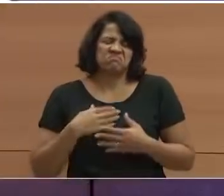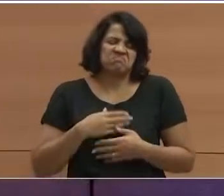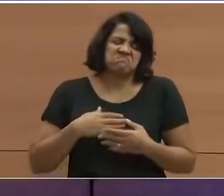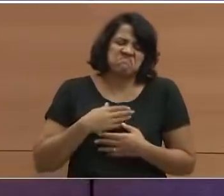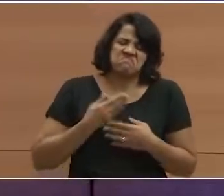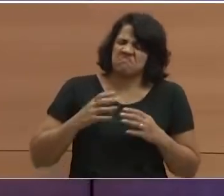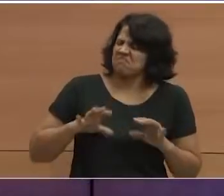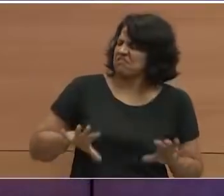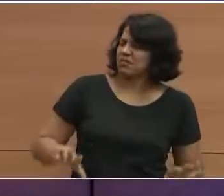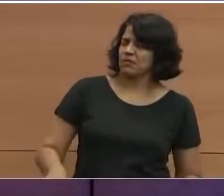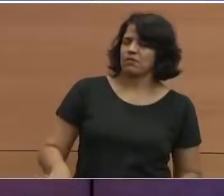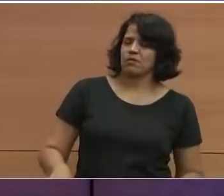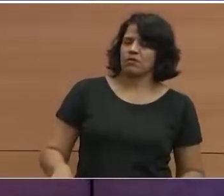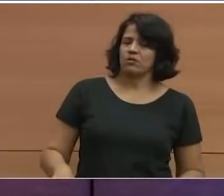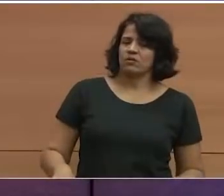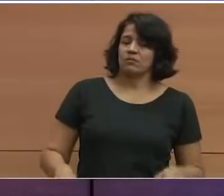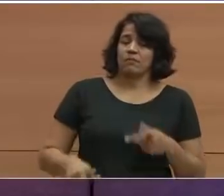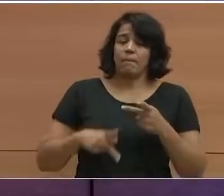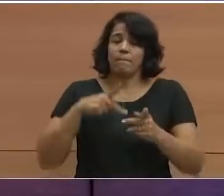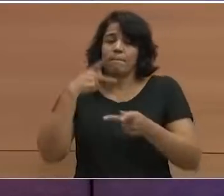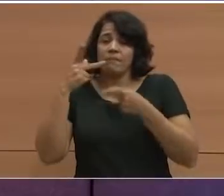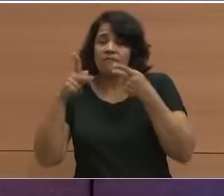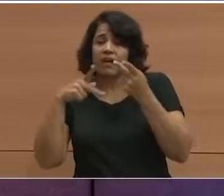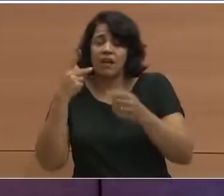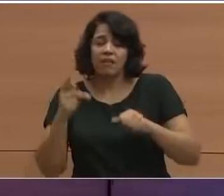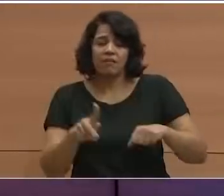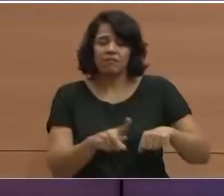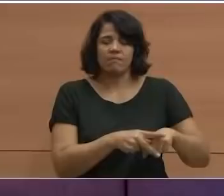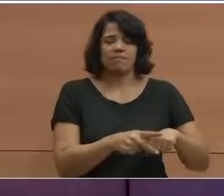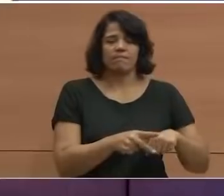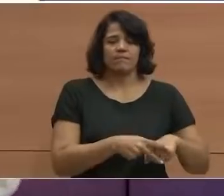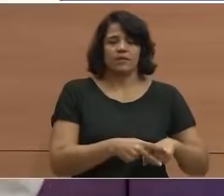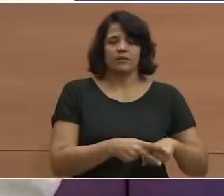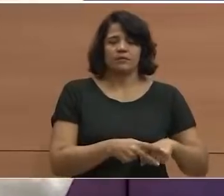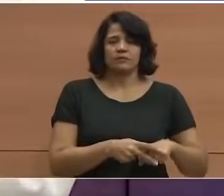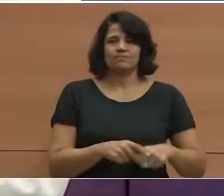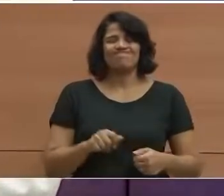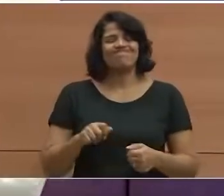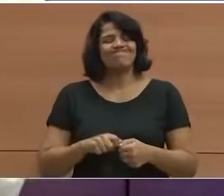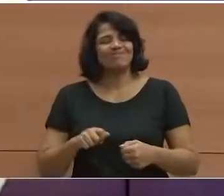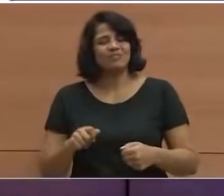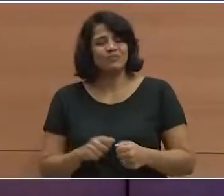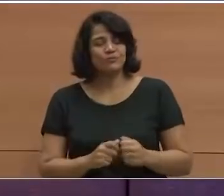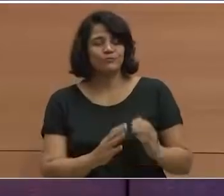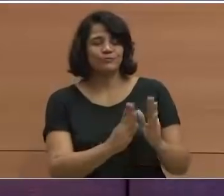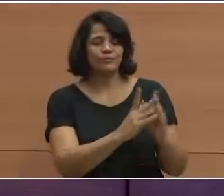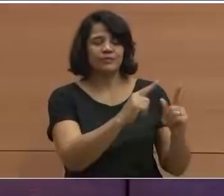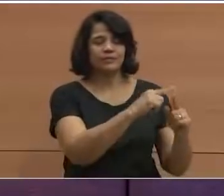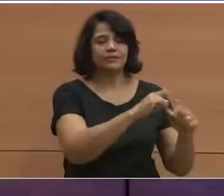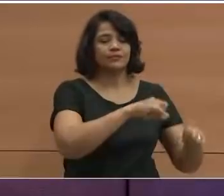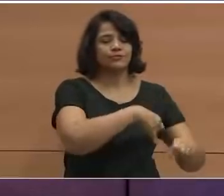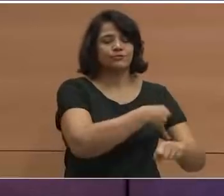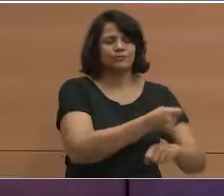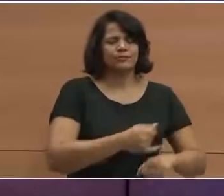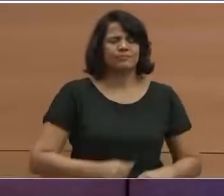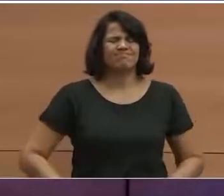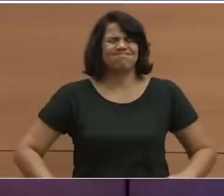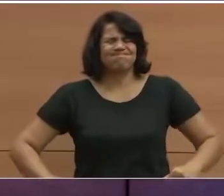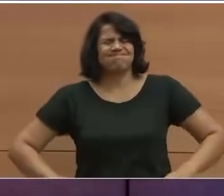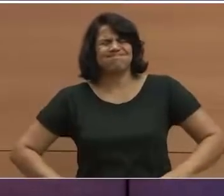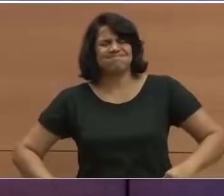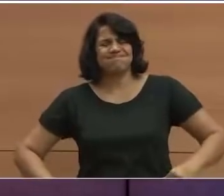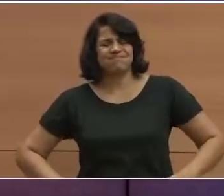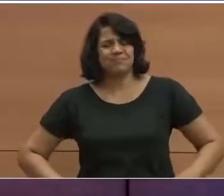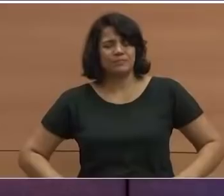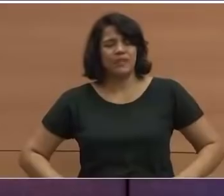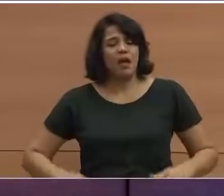com que a igreja de Jerusalém sofresse com tudo isso. E começaram a pouco eleger um líder, que é